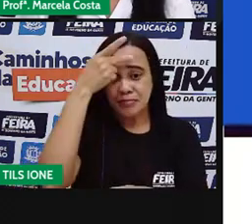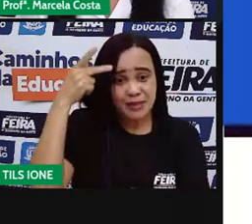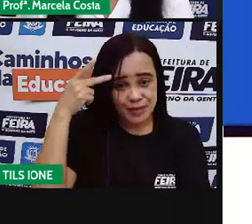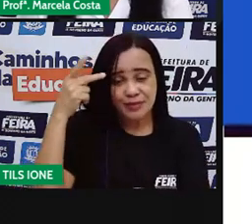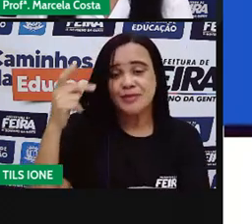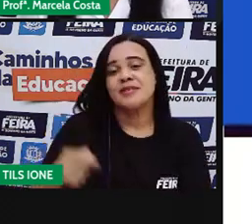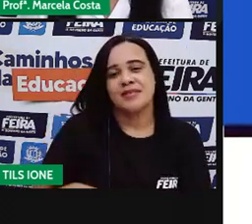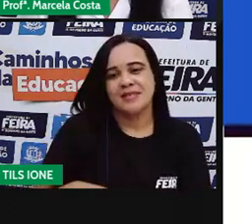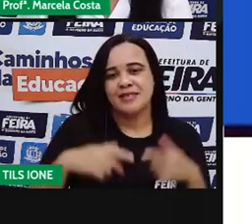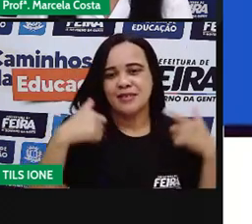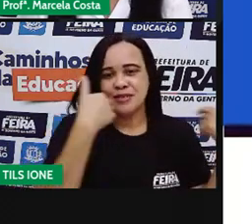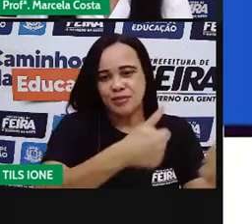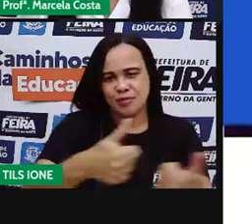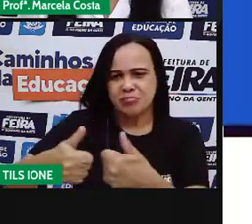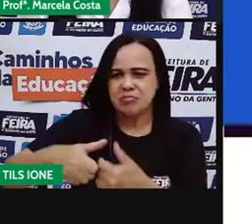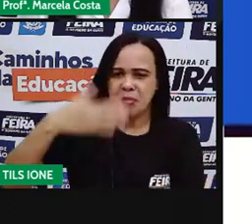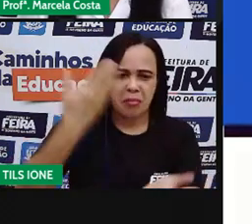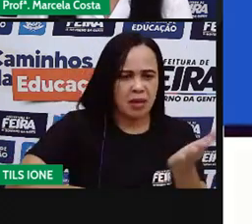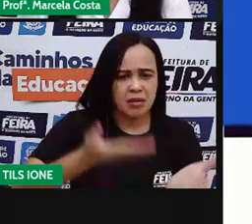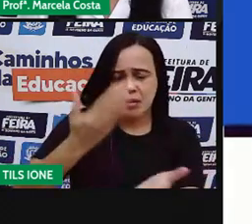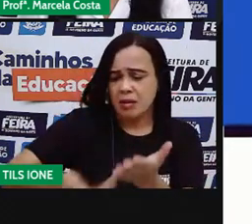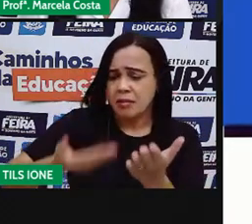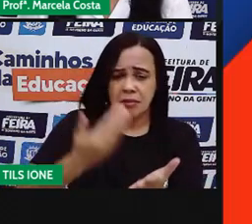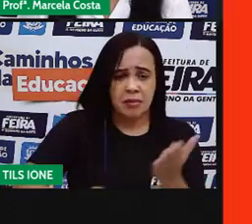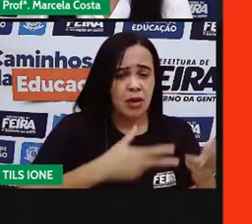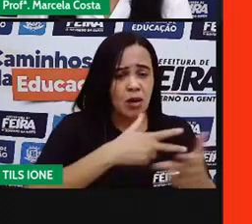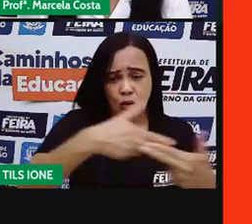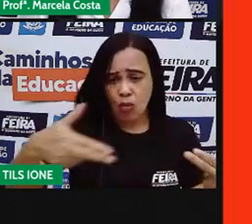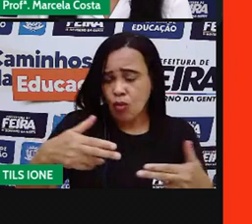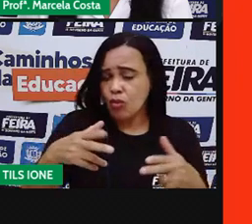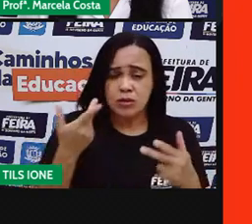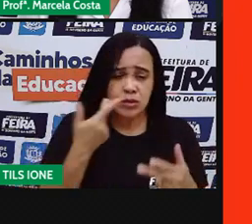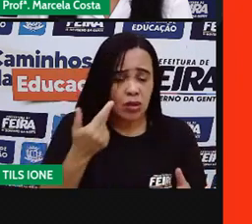Tudo bem perder as coisas de vez em quando.